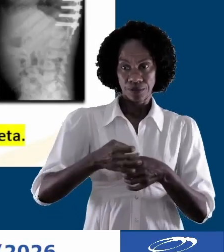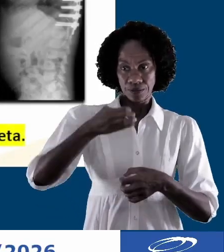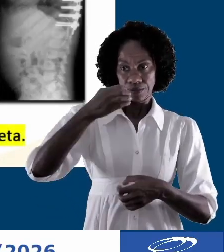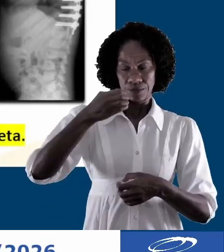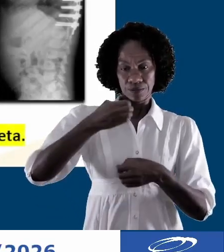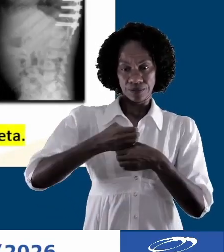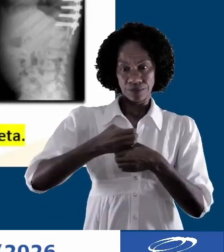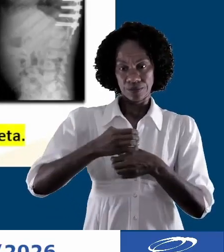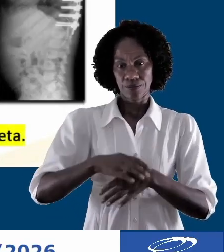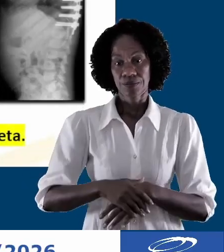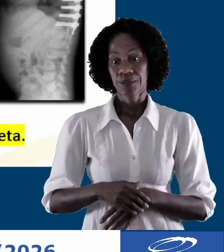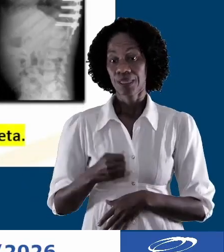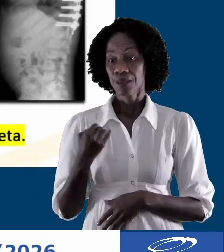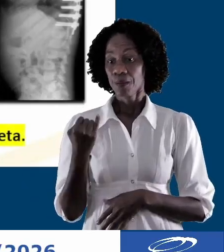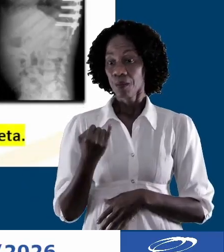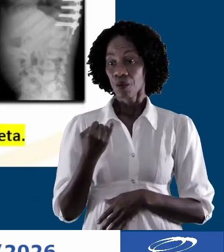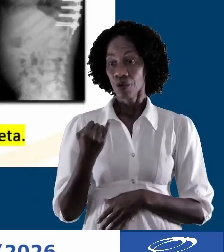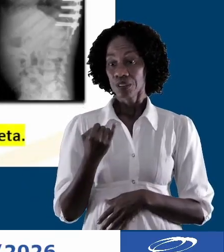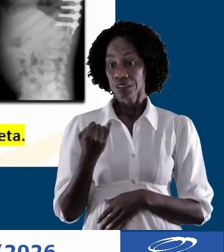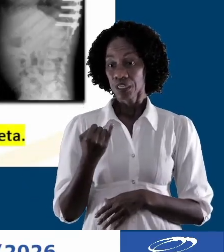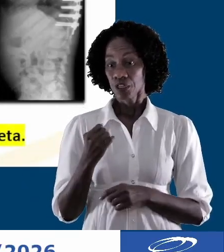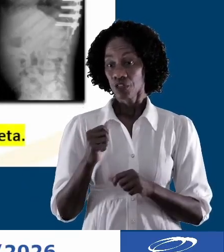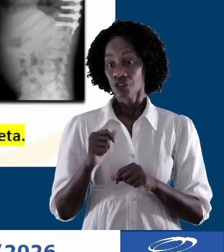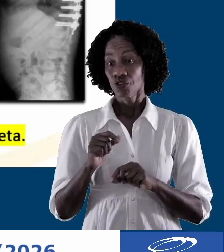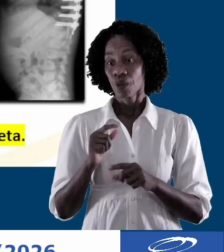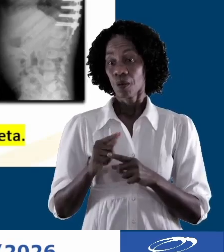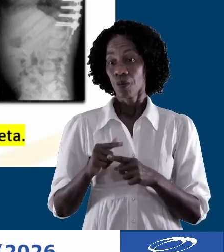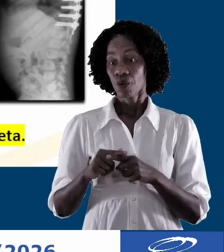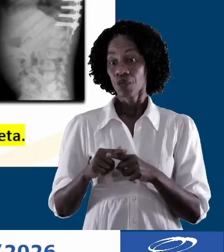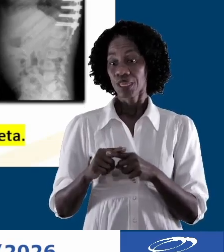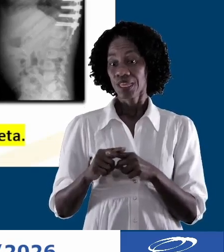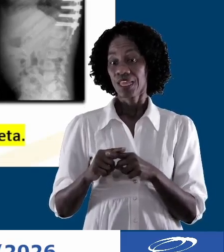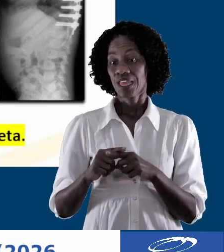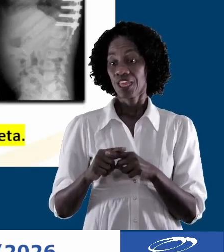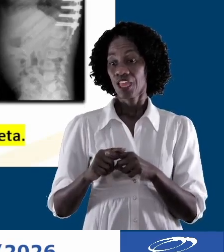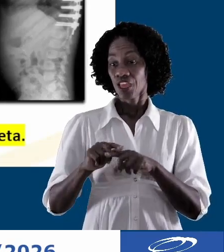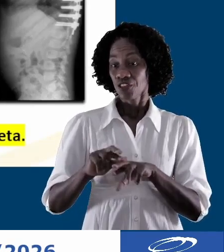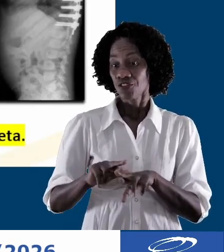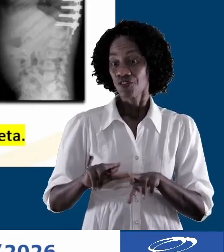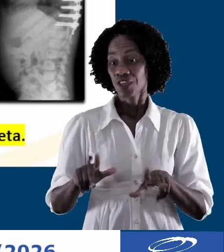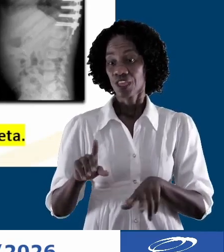E é importante porque o déficit ele tem um prognóstico diferente a depender